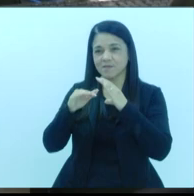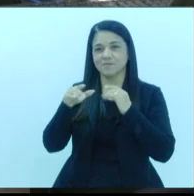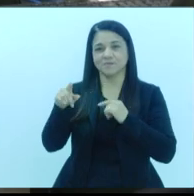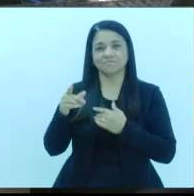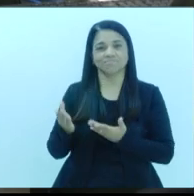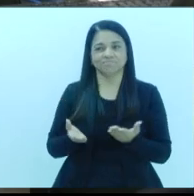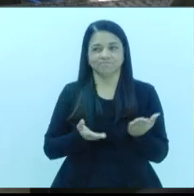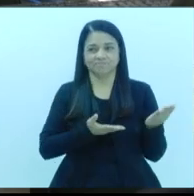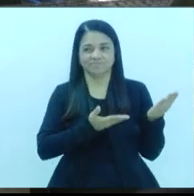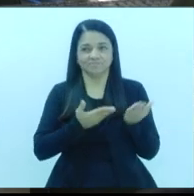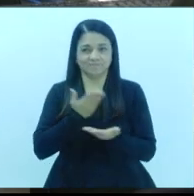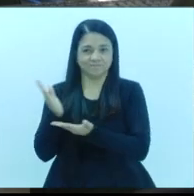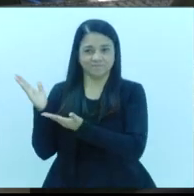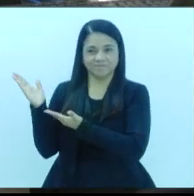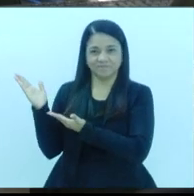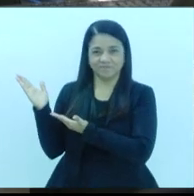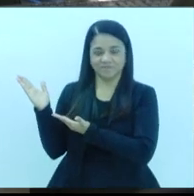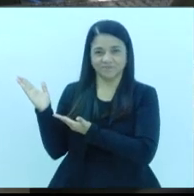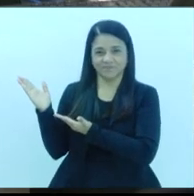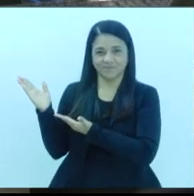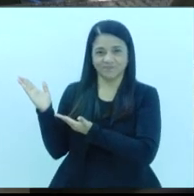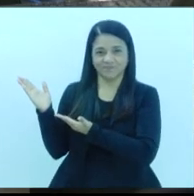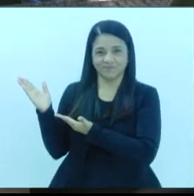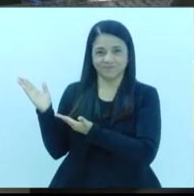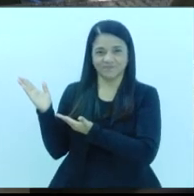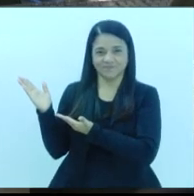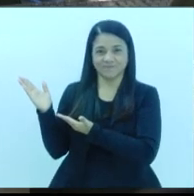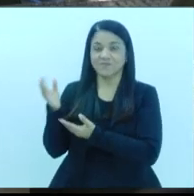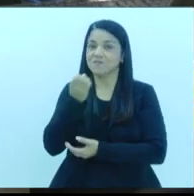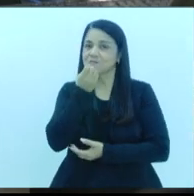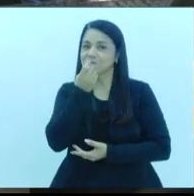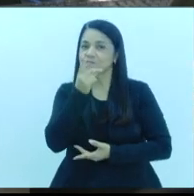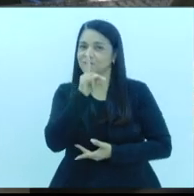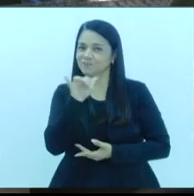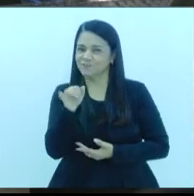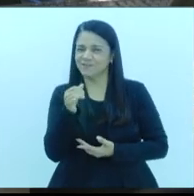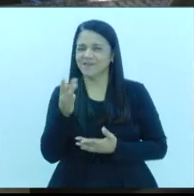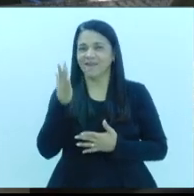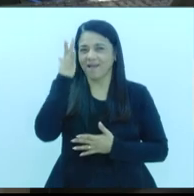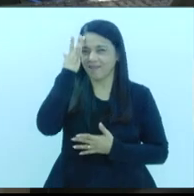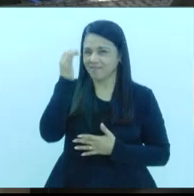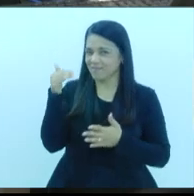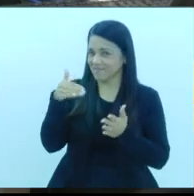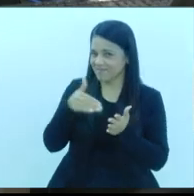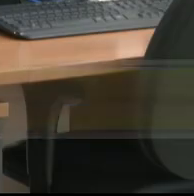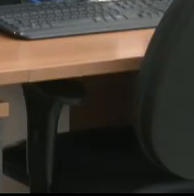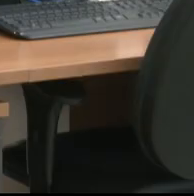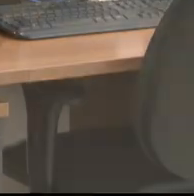tvalerj@alerj.rj.gov.br. Um bom dia para você e até amanhã!